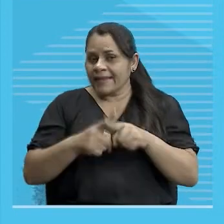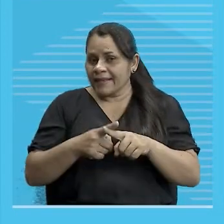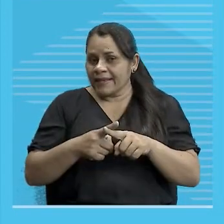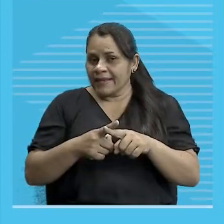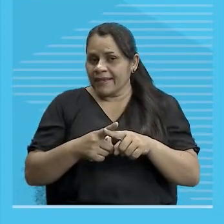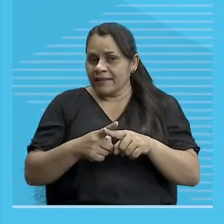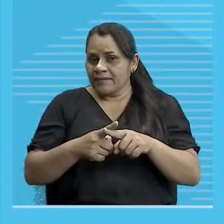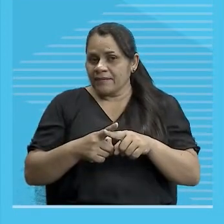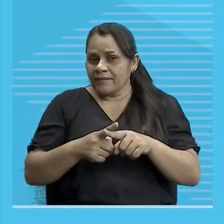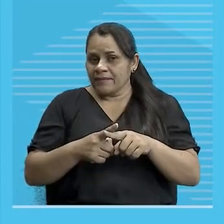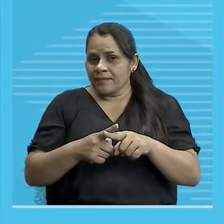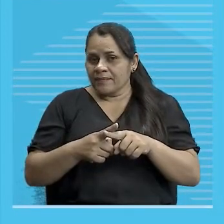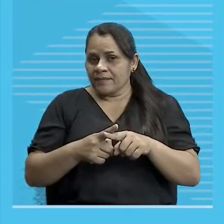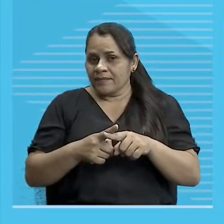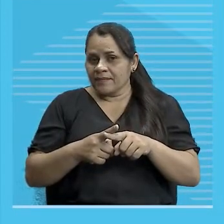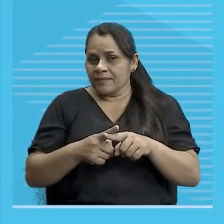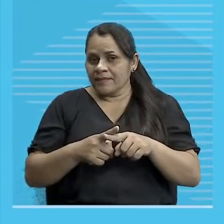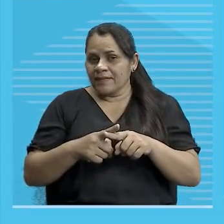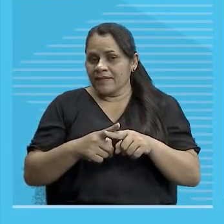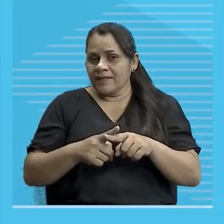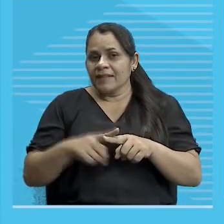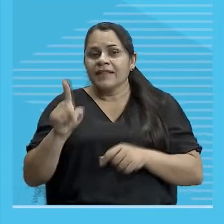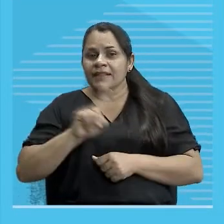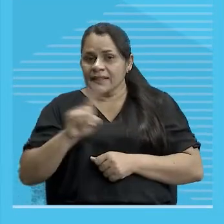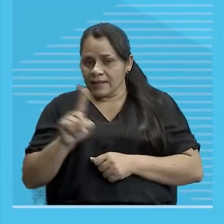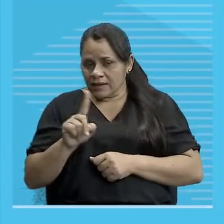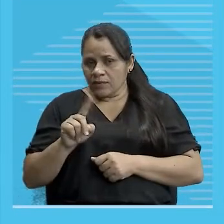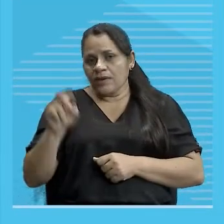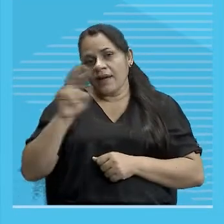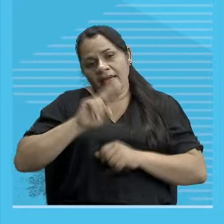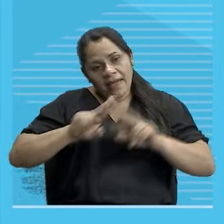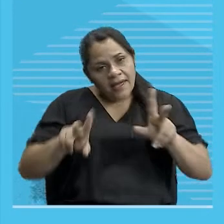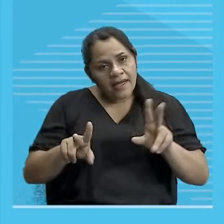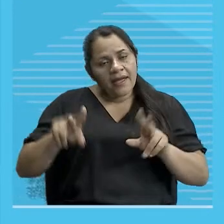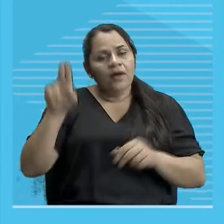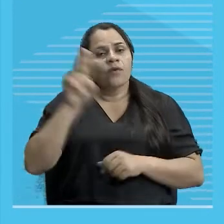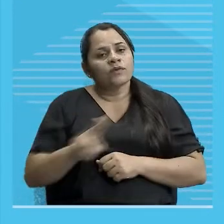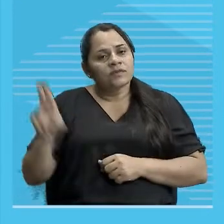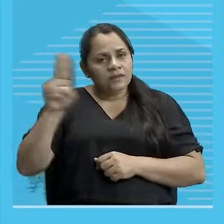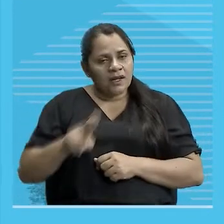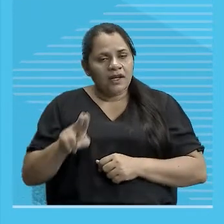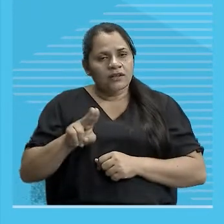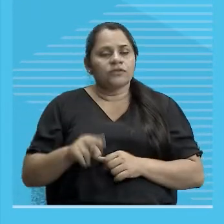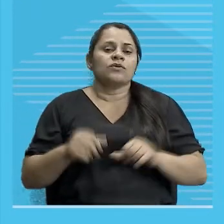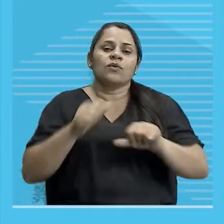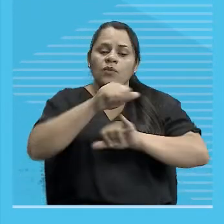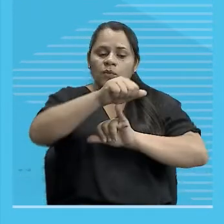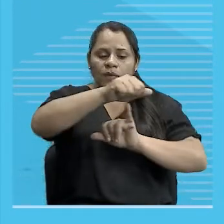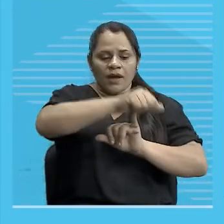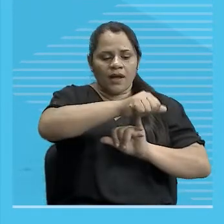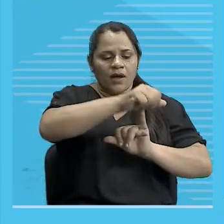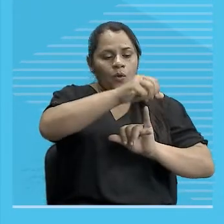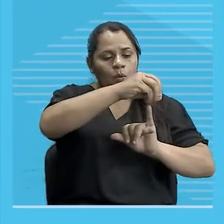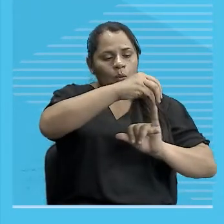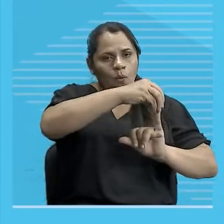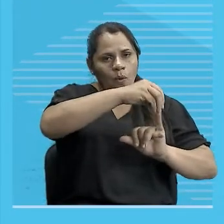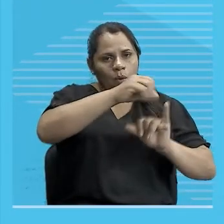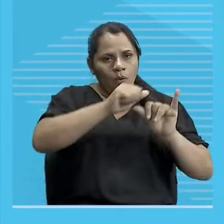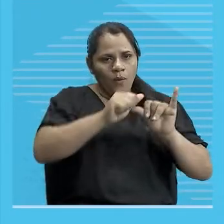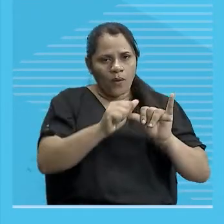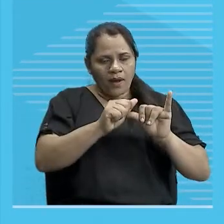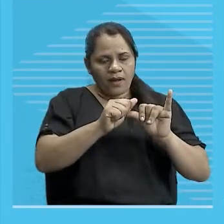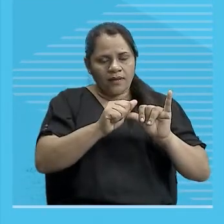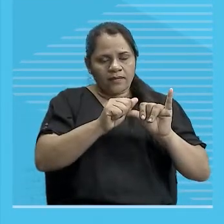não mande para a conchinchina o artigo A. Agora, por quê? Muito importante que você se lembre também do